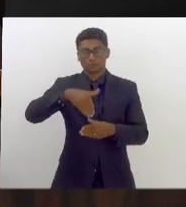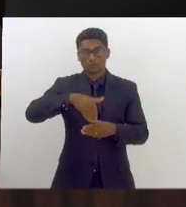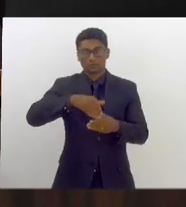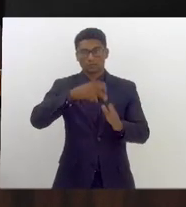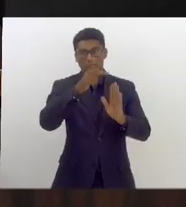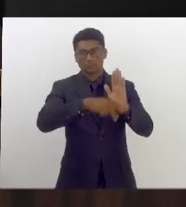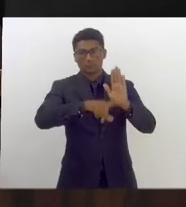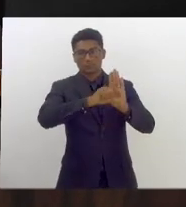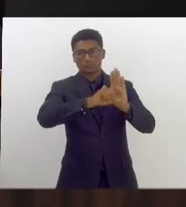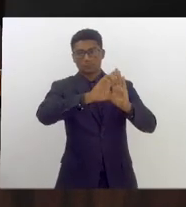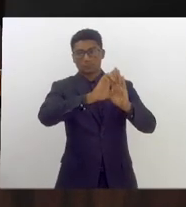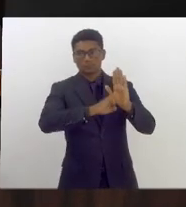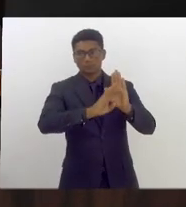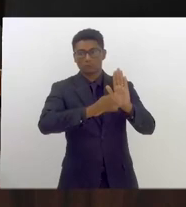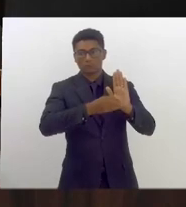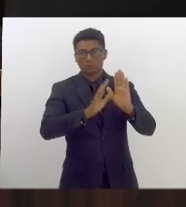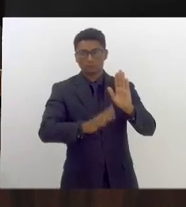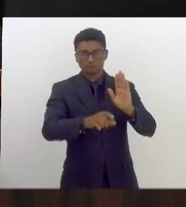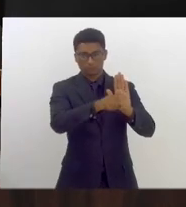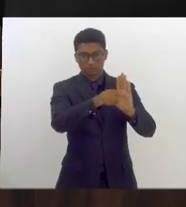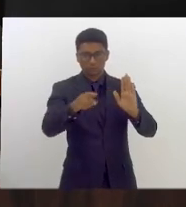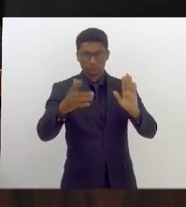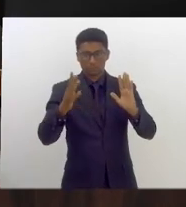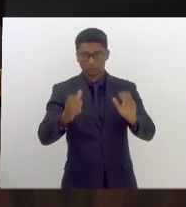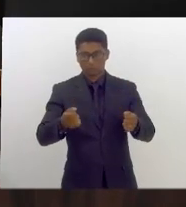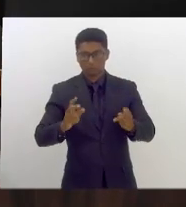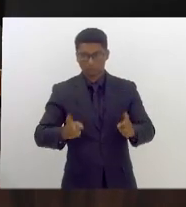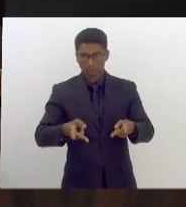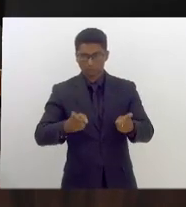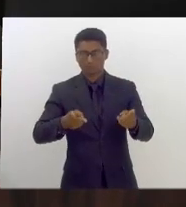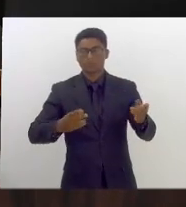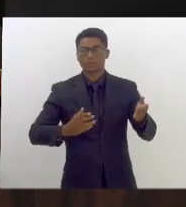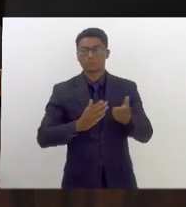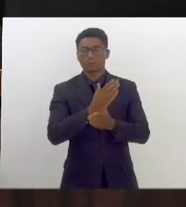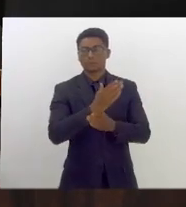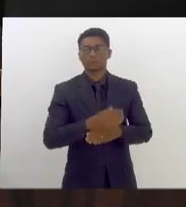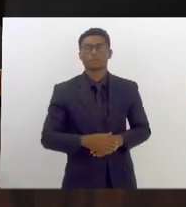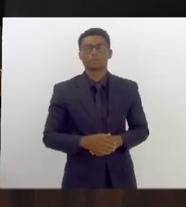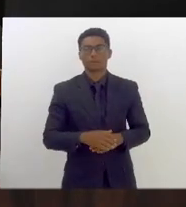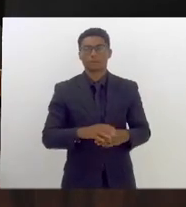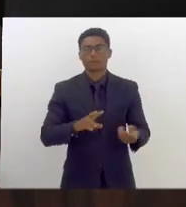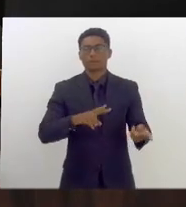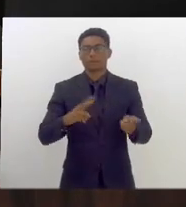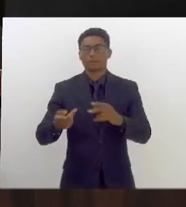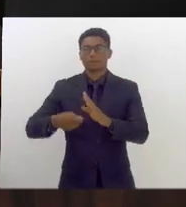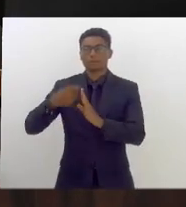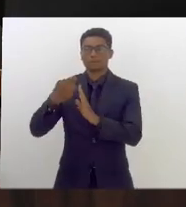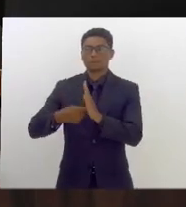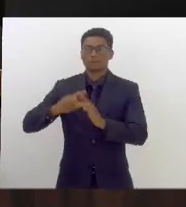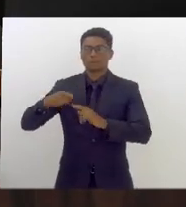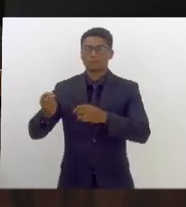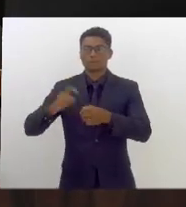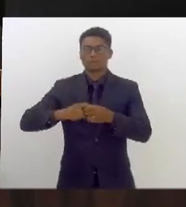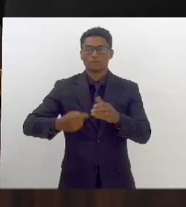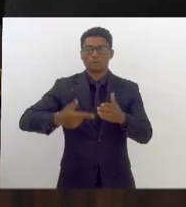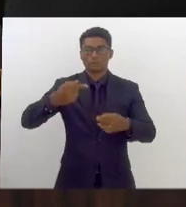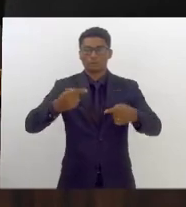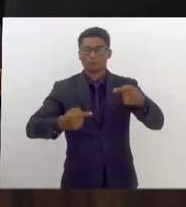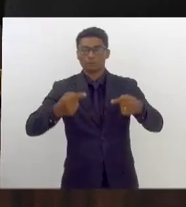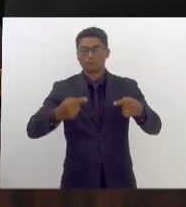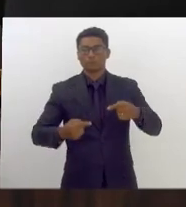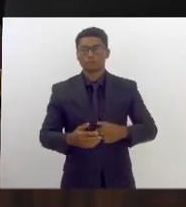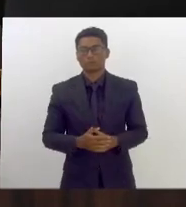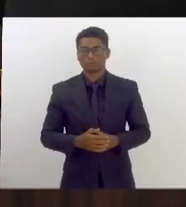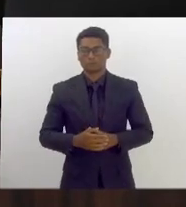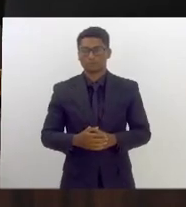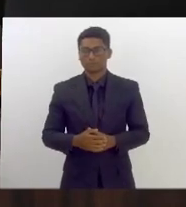assim emendado. Os senhores que aprovam, eles como estão? Aprovado. Vai a redação do vencido para a segunda discussão. É um